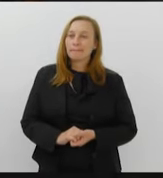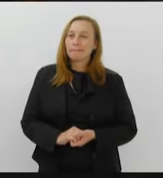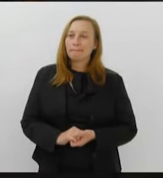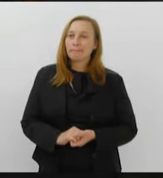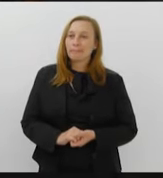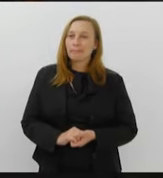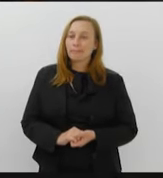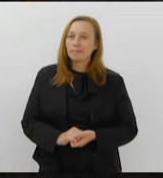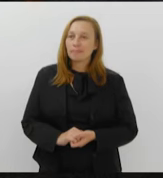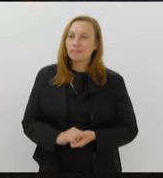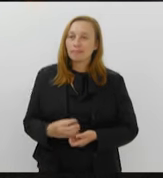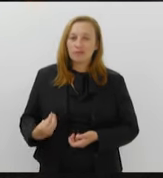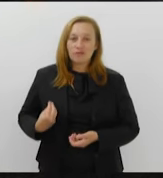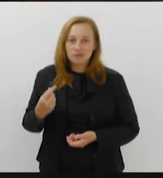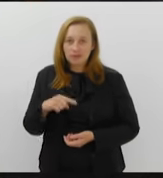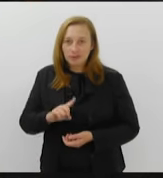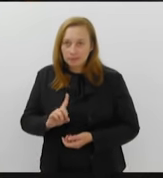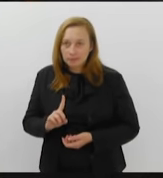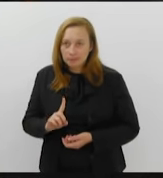Não se encontra.